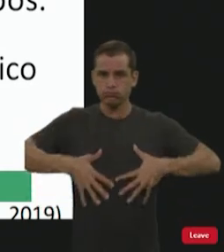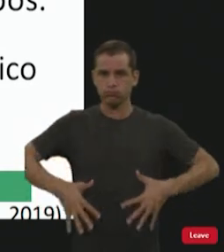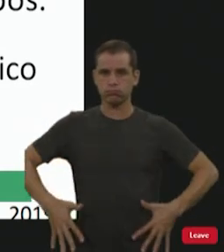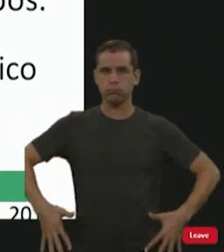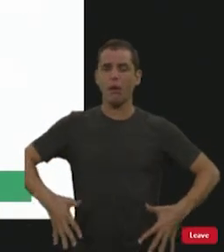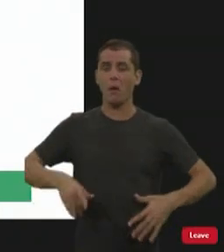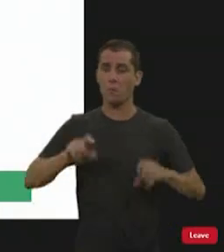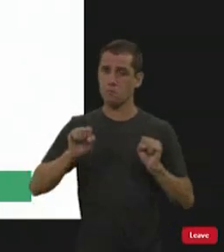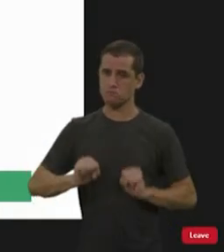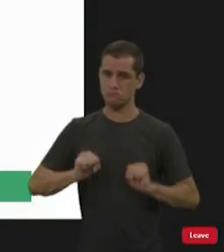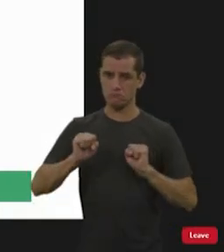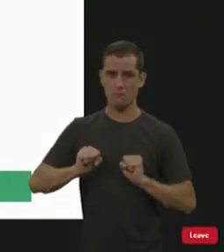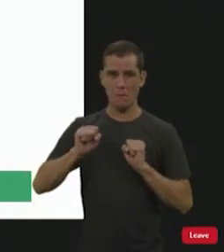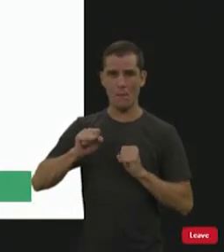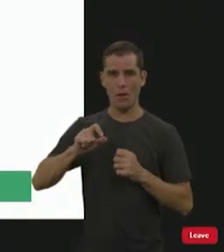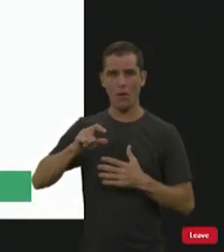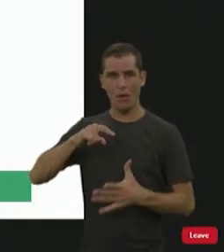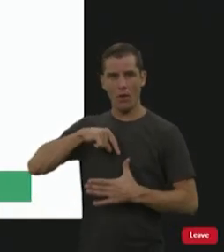congênita,